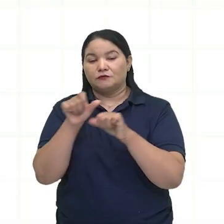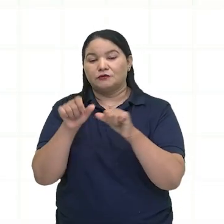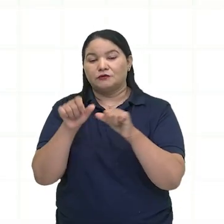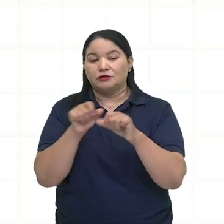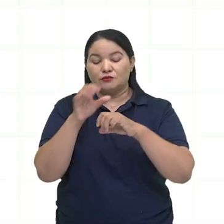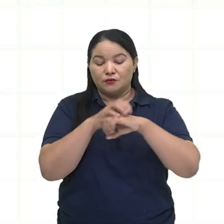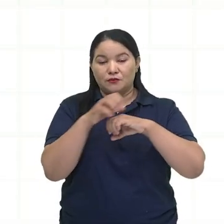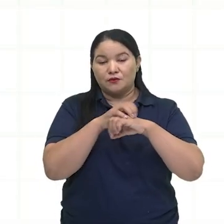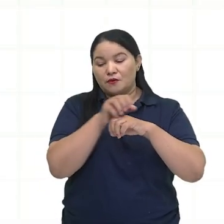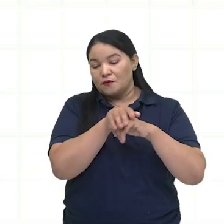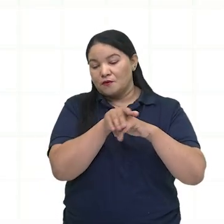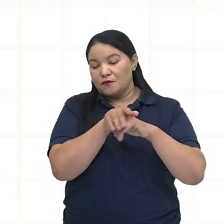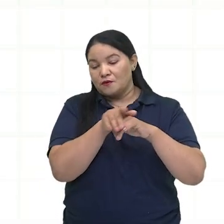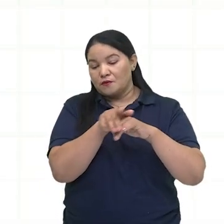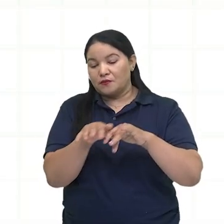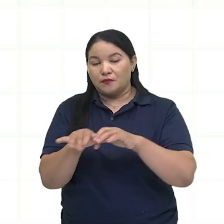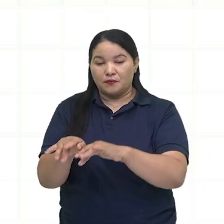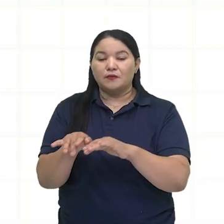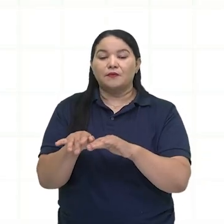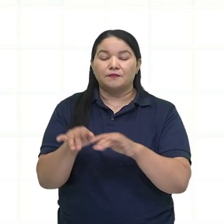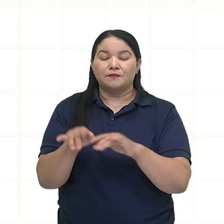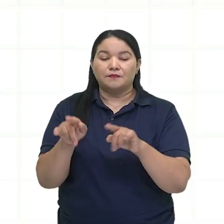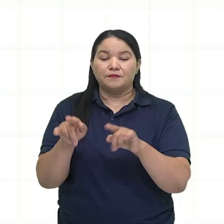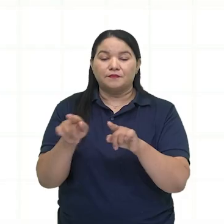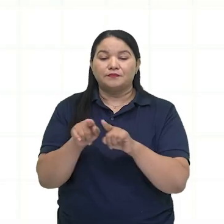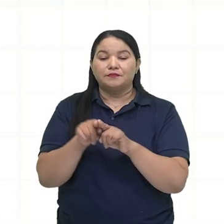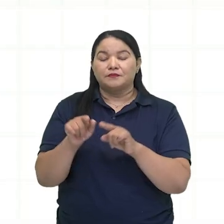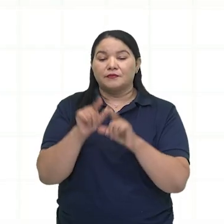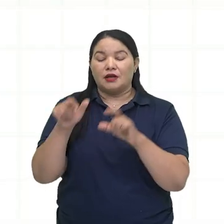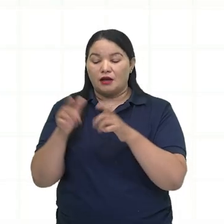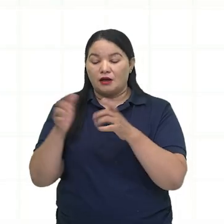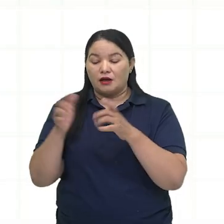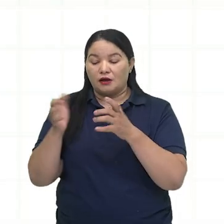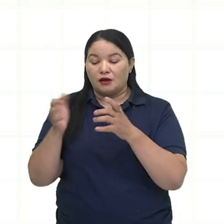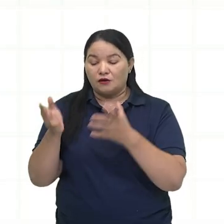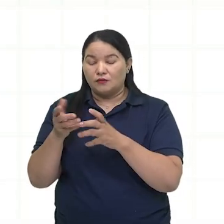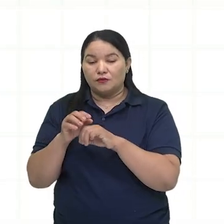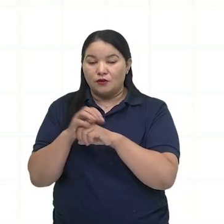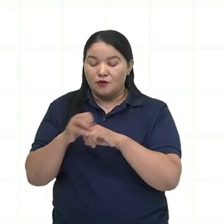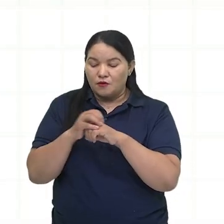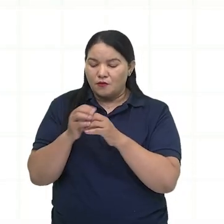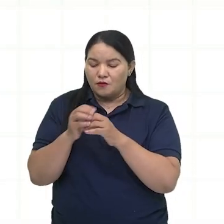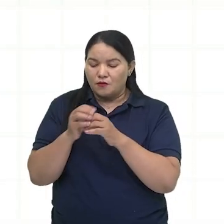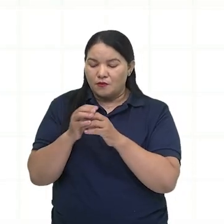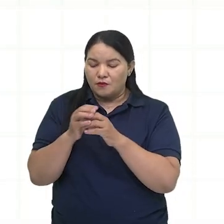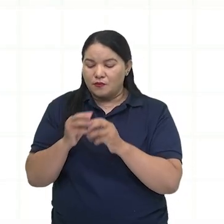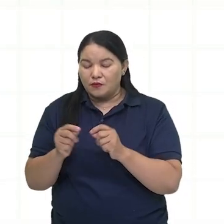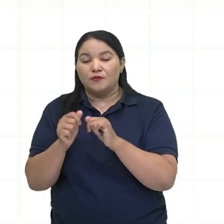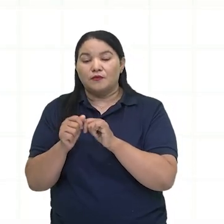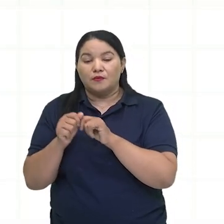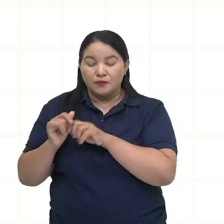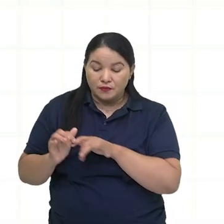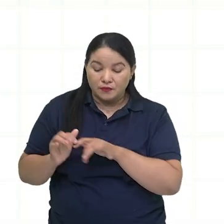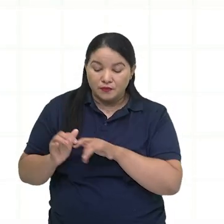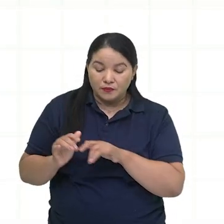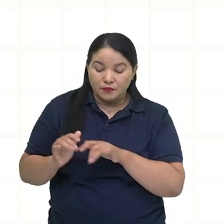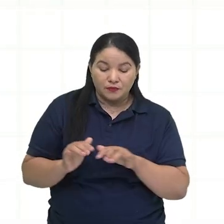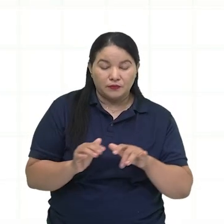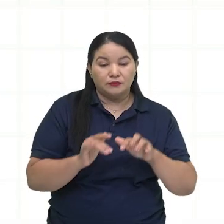dos sedimentos. E aí, esses sedimentos, né, vêm e vão o quê?